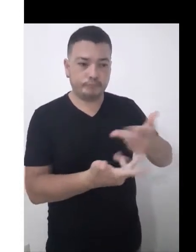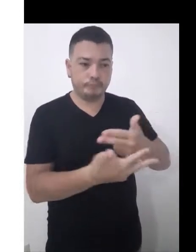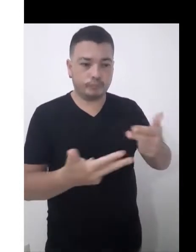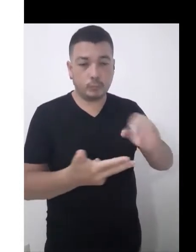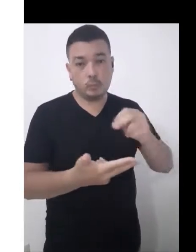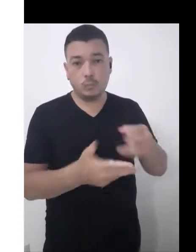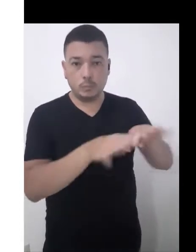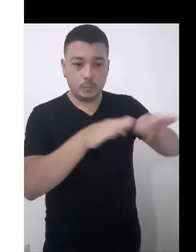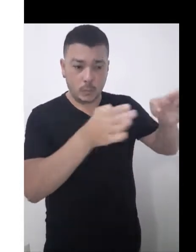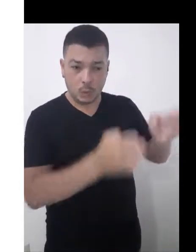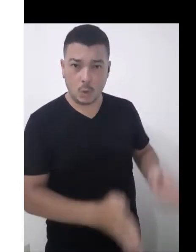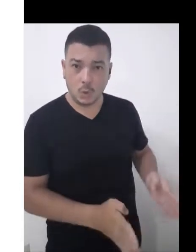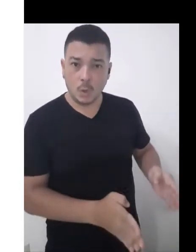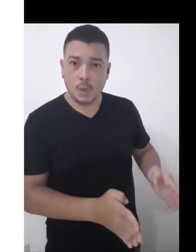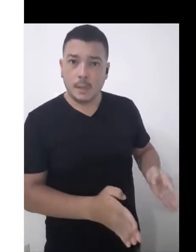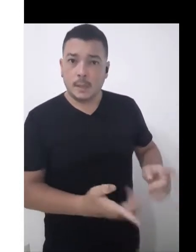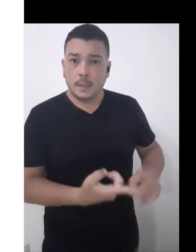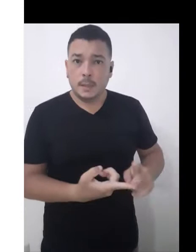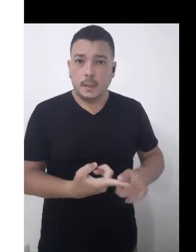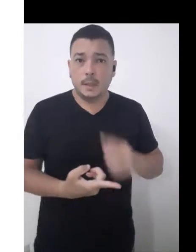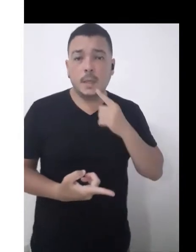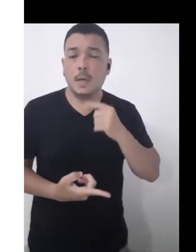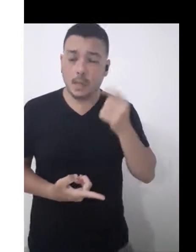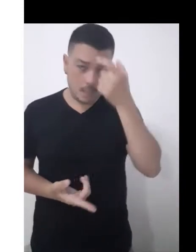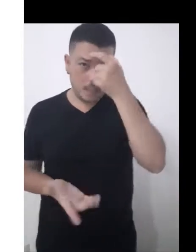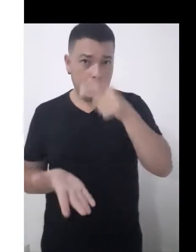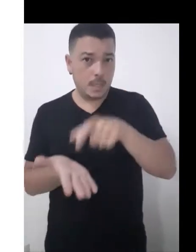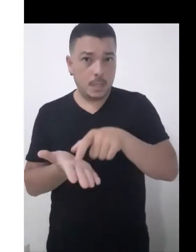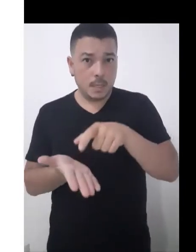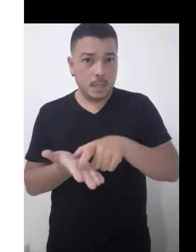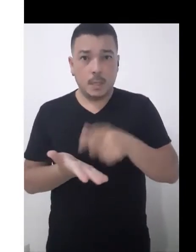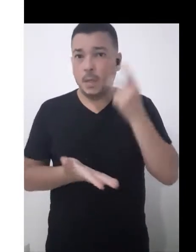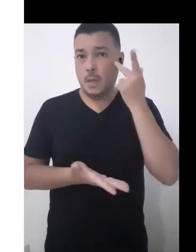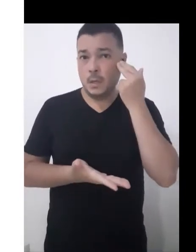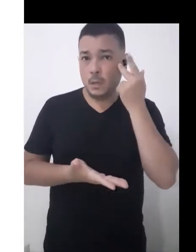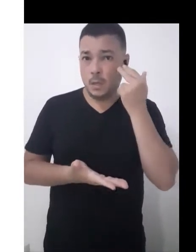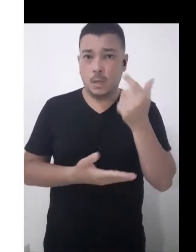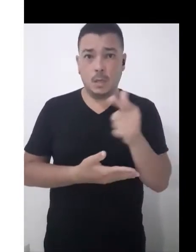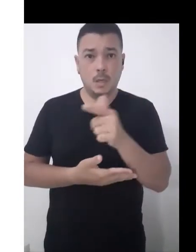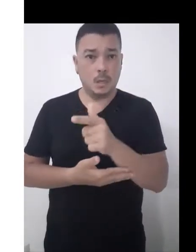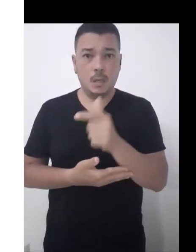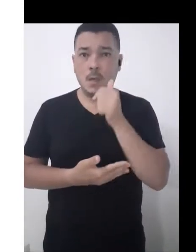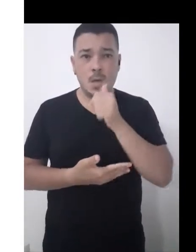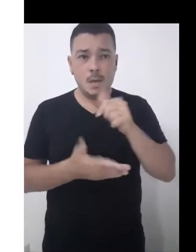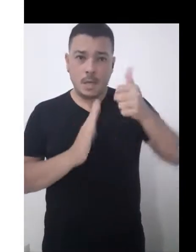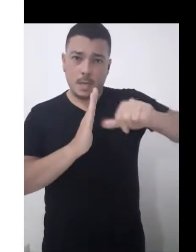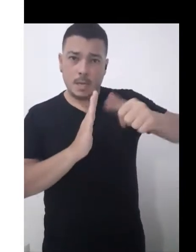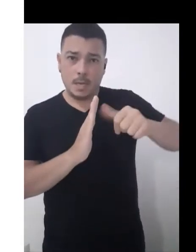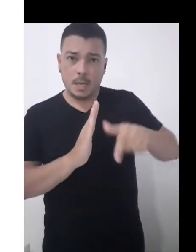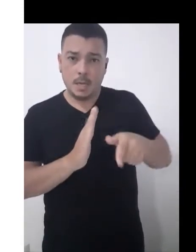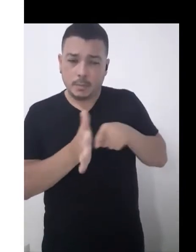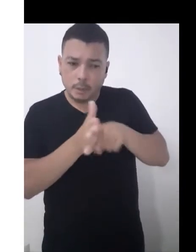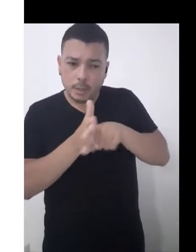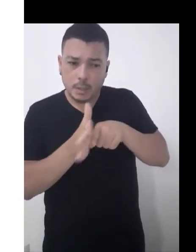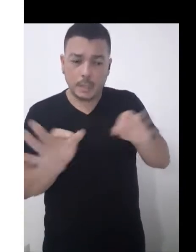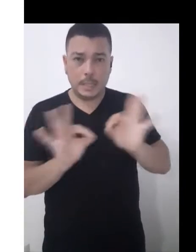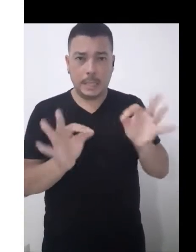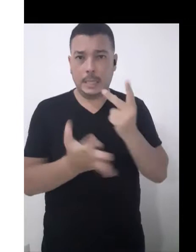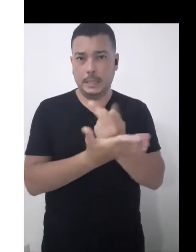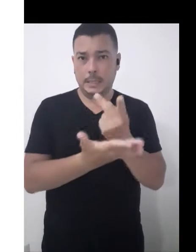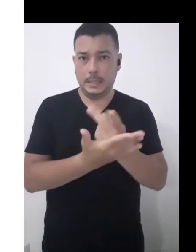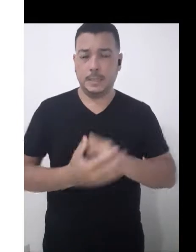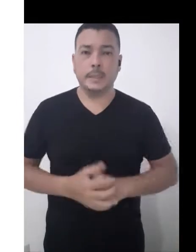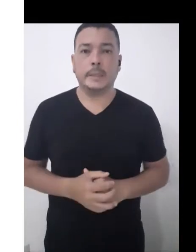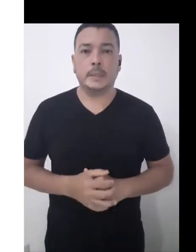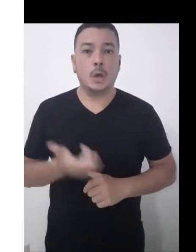né, gabinete ou notebook, as memórias RAM normalmente não têm essa verificação, essa checagem de erro.